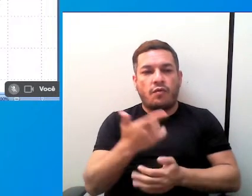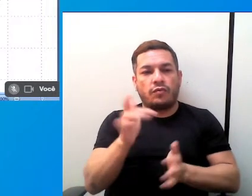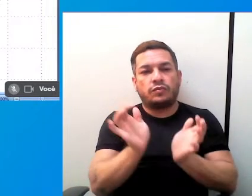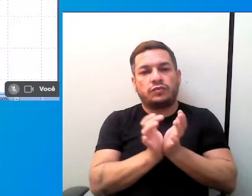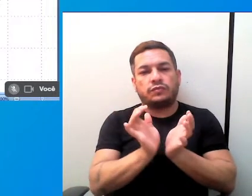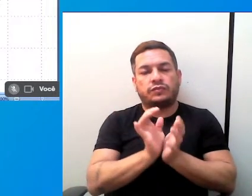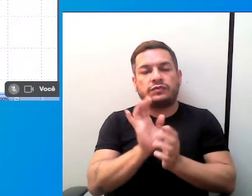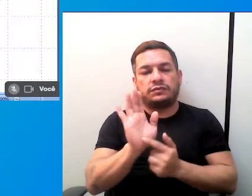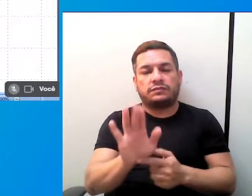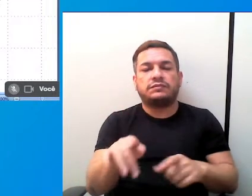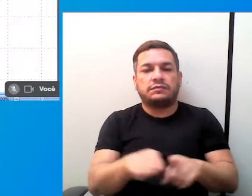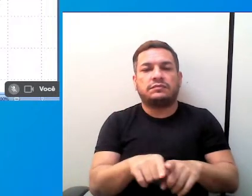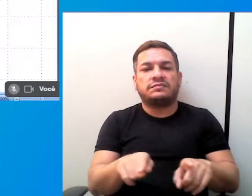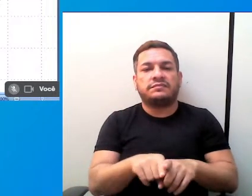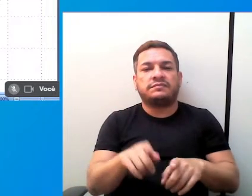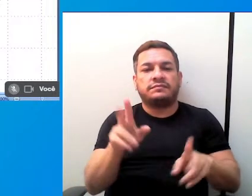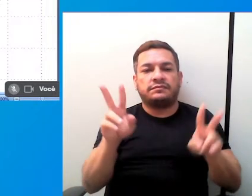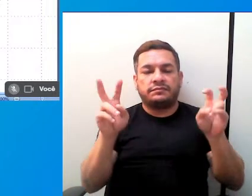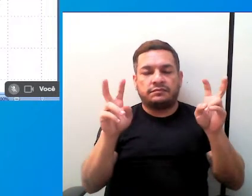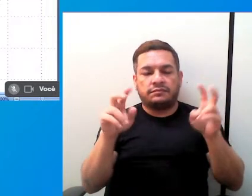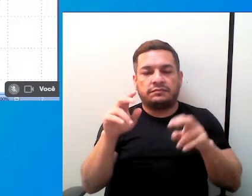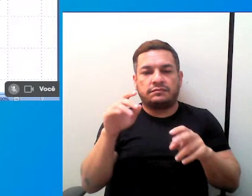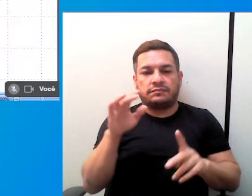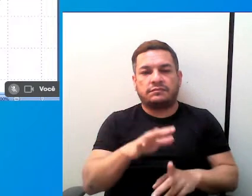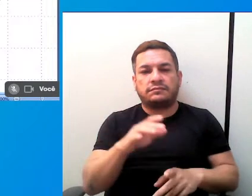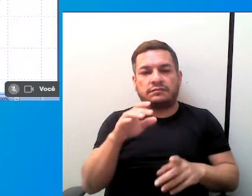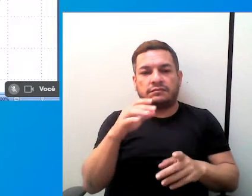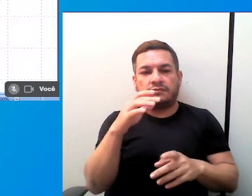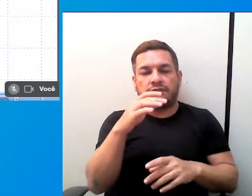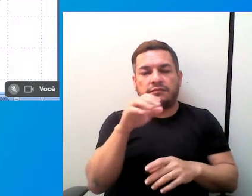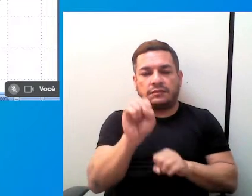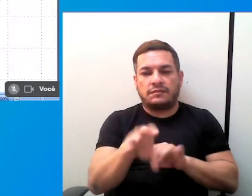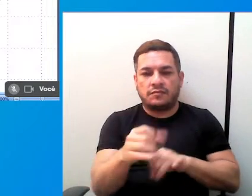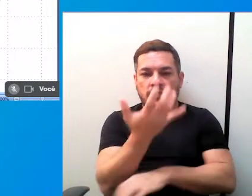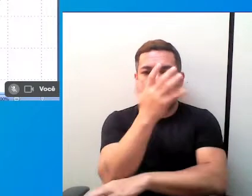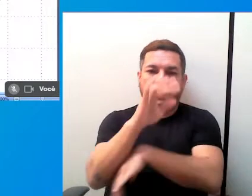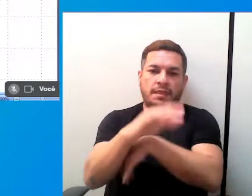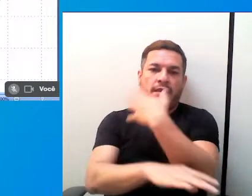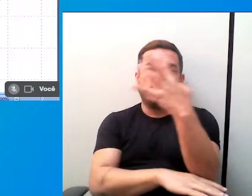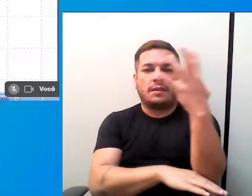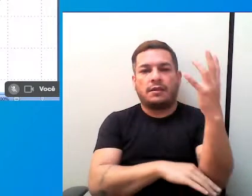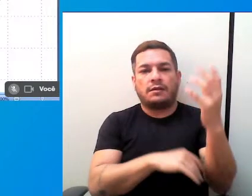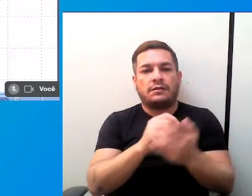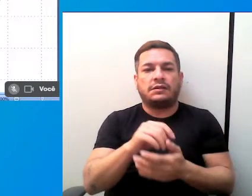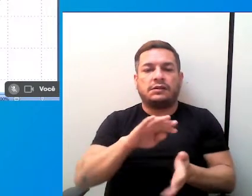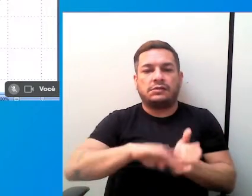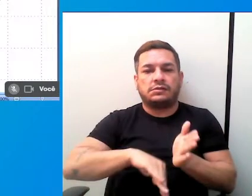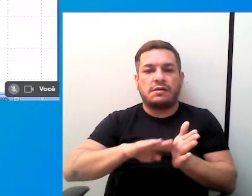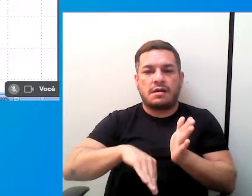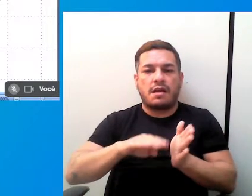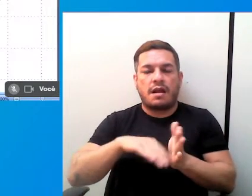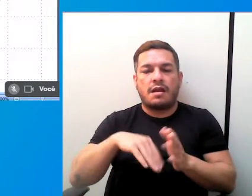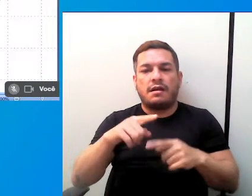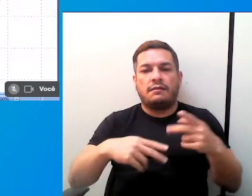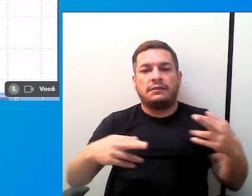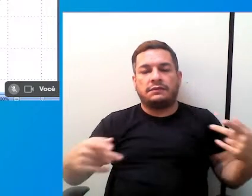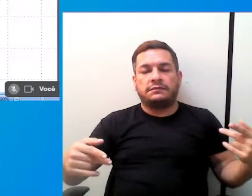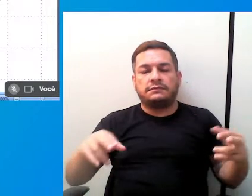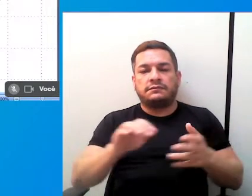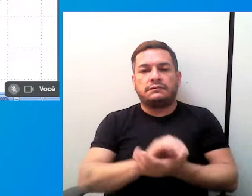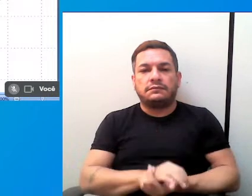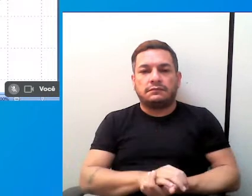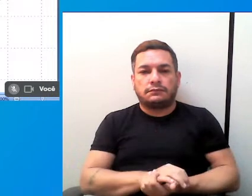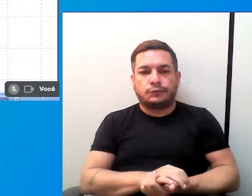a trabalhar quando nós tivemos tema integrador educação ambiental, trabalhou com a parte de descartes, materiais